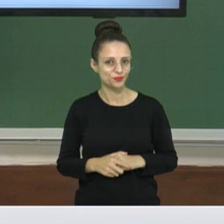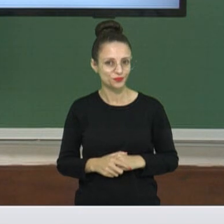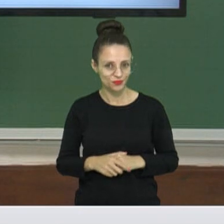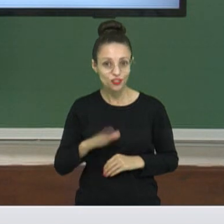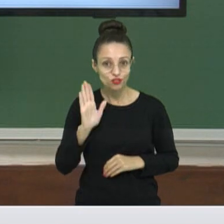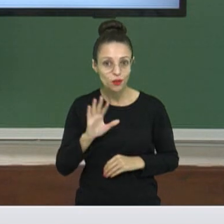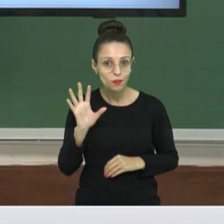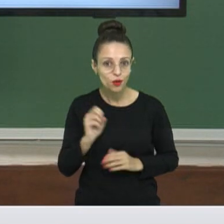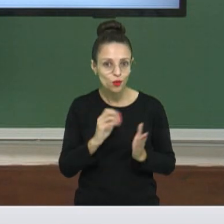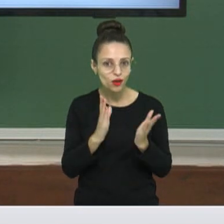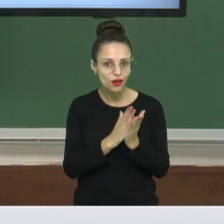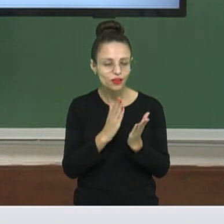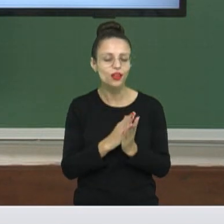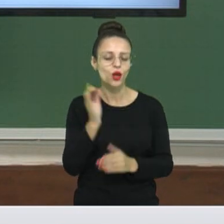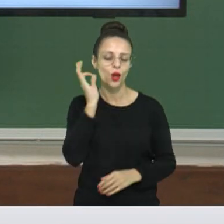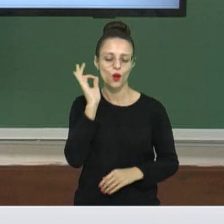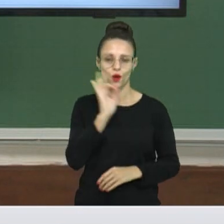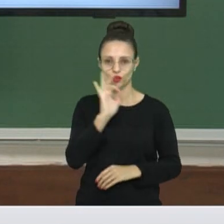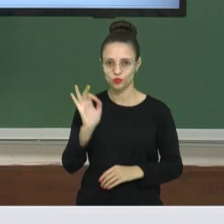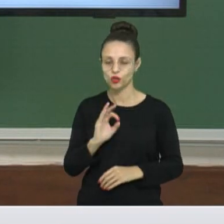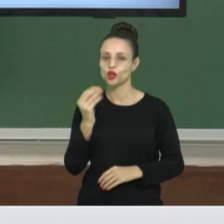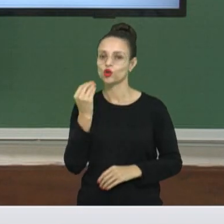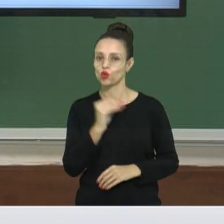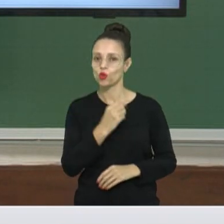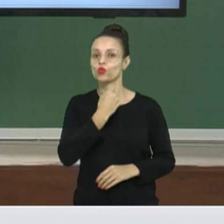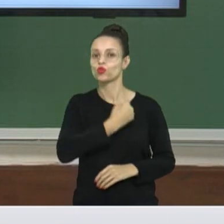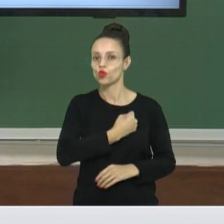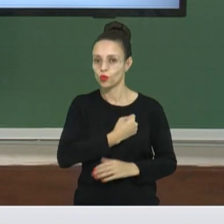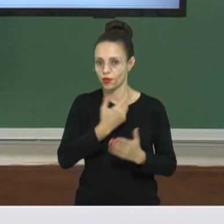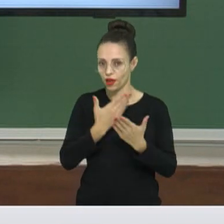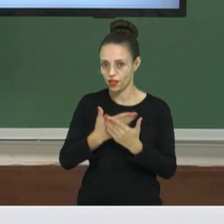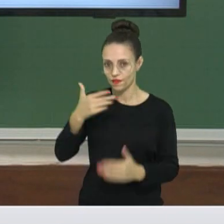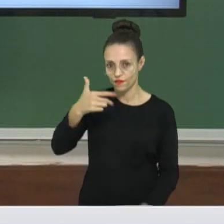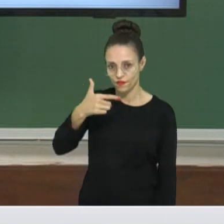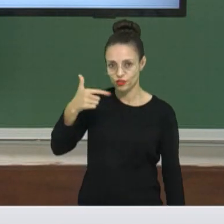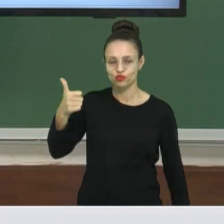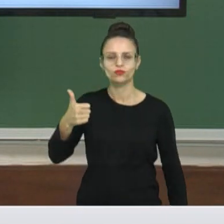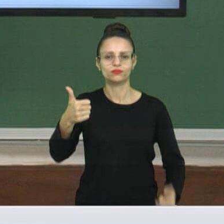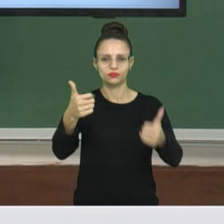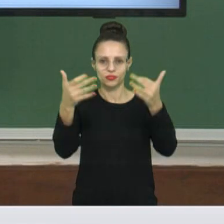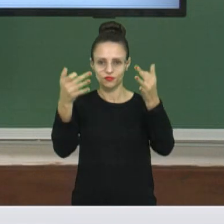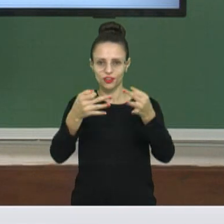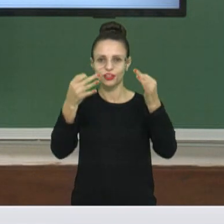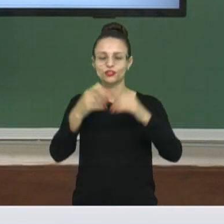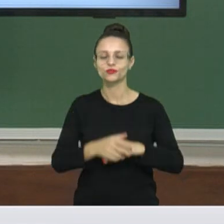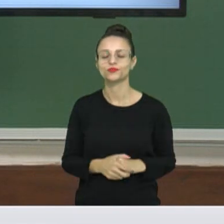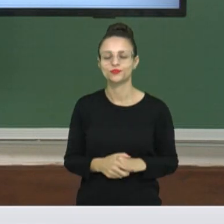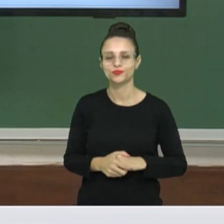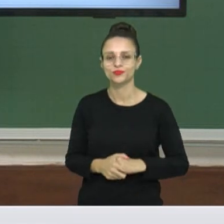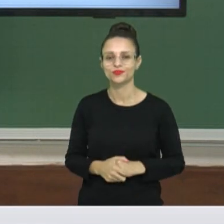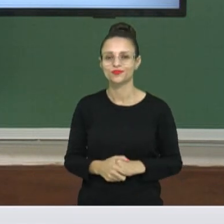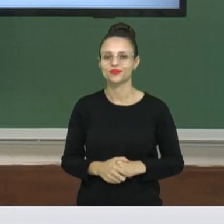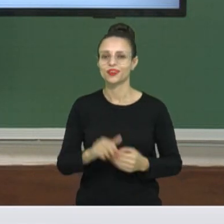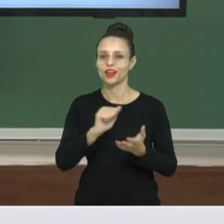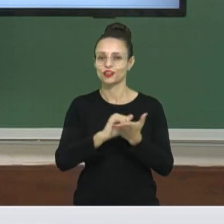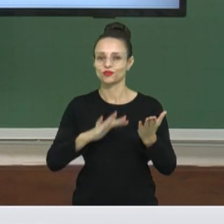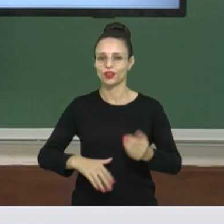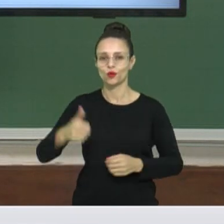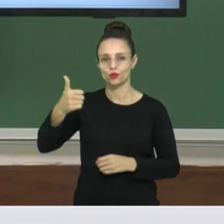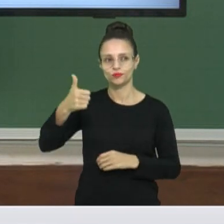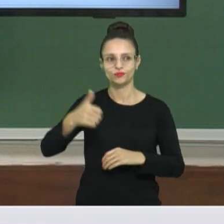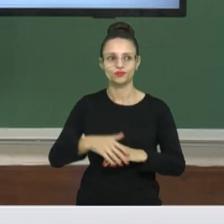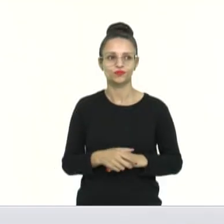seu caderno? Ótimo. Colocou o número da aula, que é 21? Perfeito. Coloque lá então a atividade